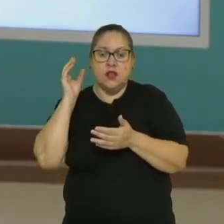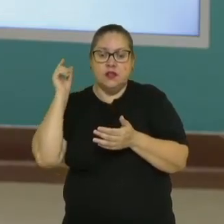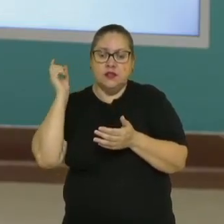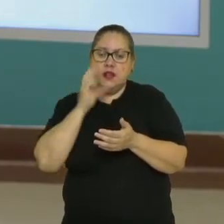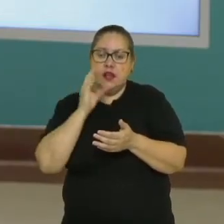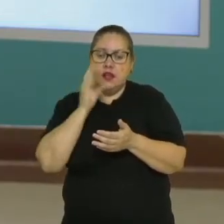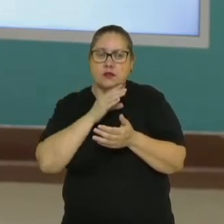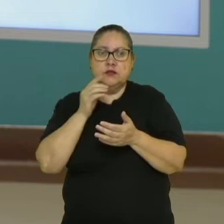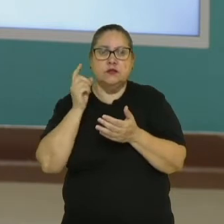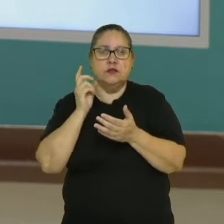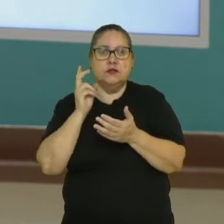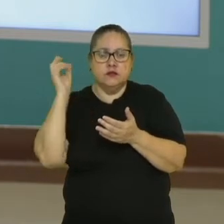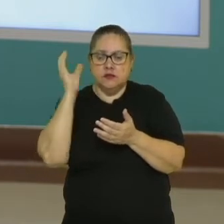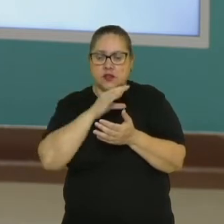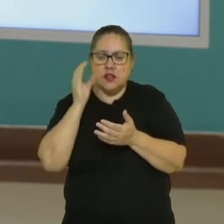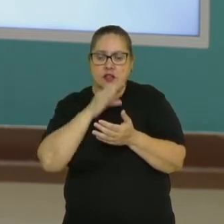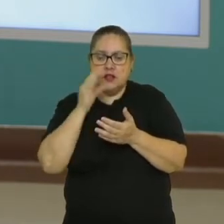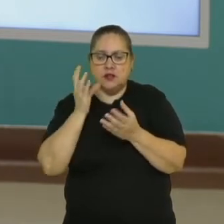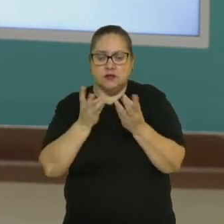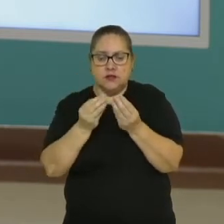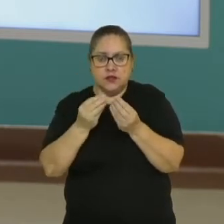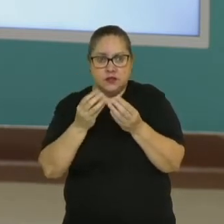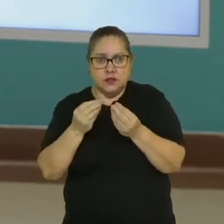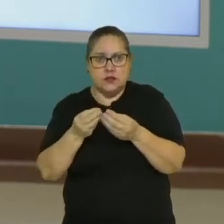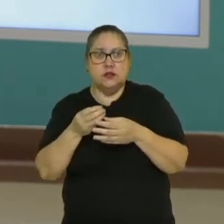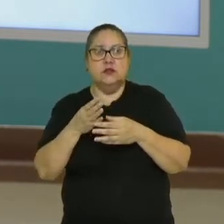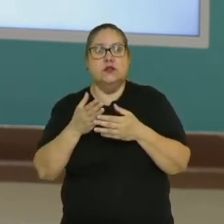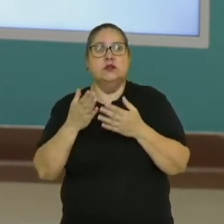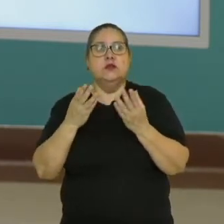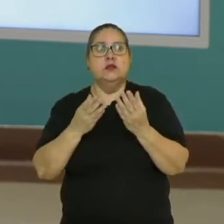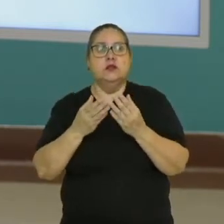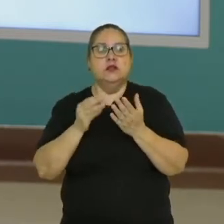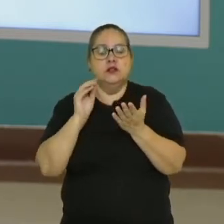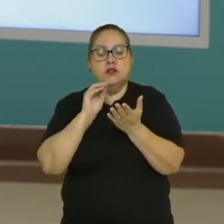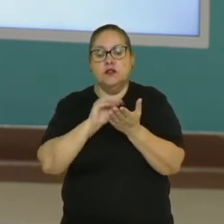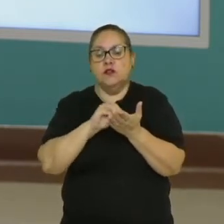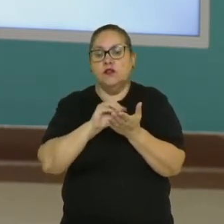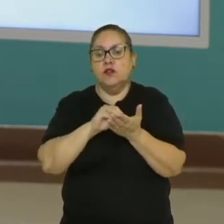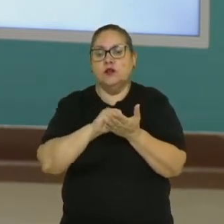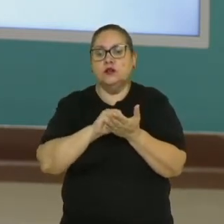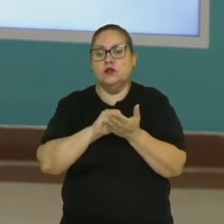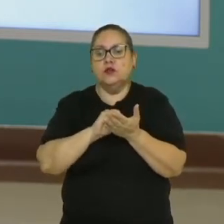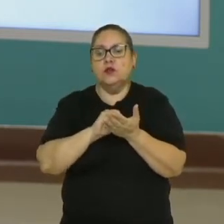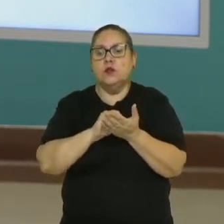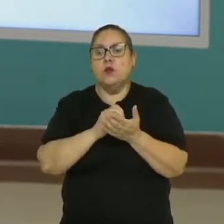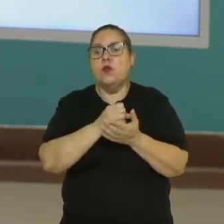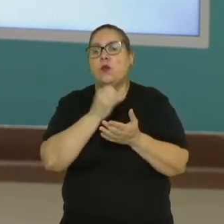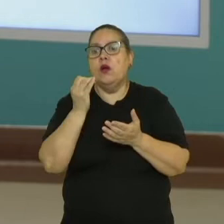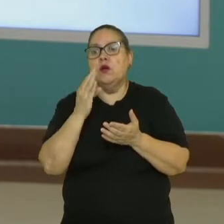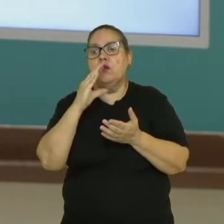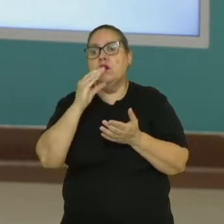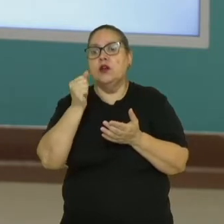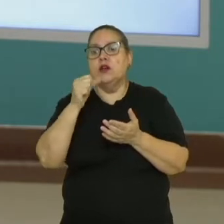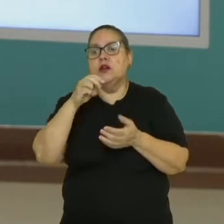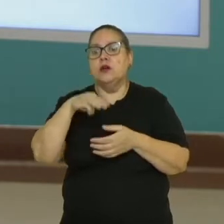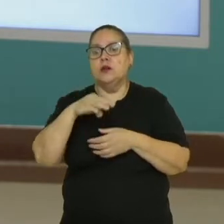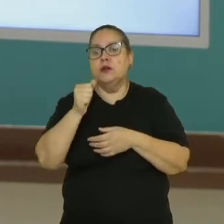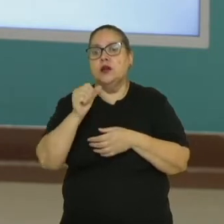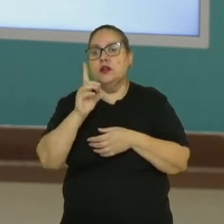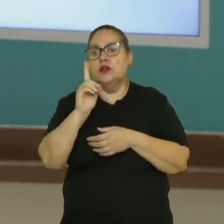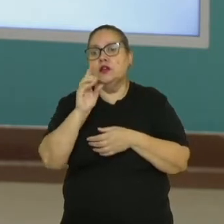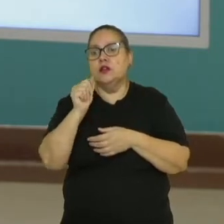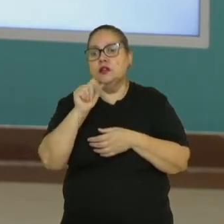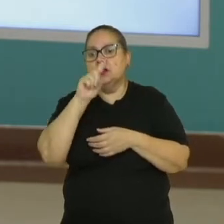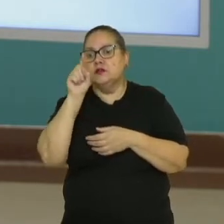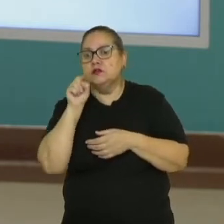uma grande intensidade e grande quantidade, devido à ausência de uma camada. Qual